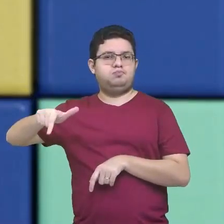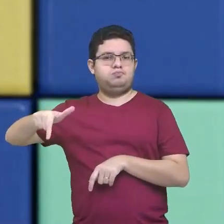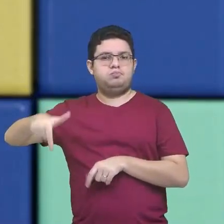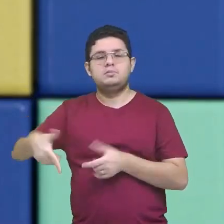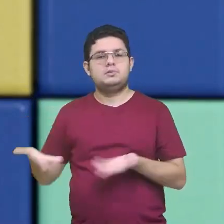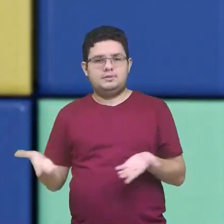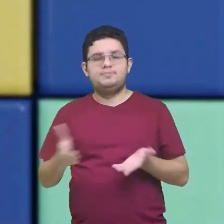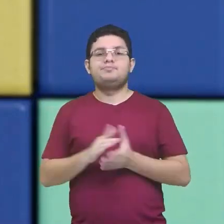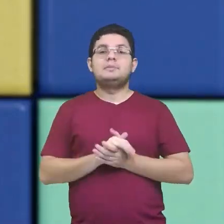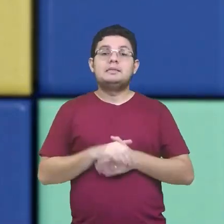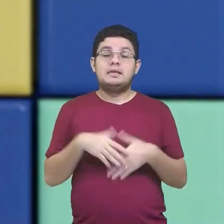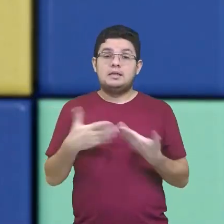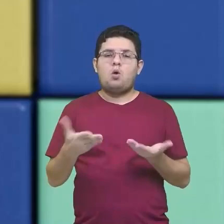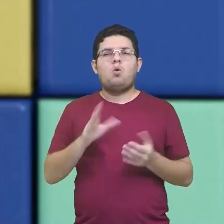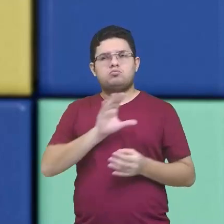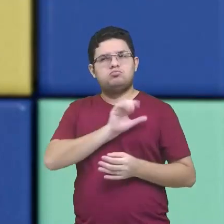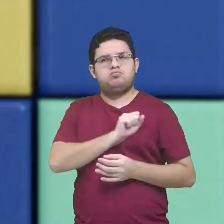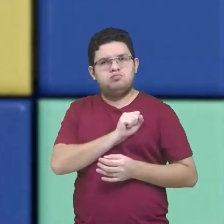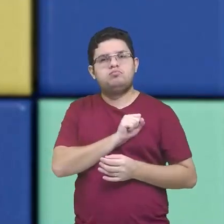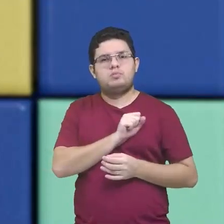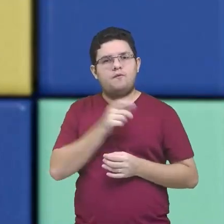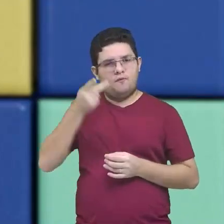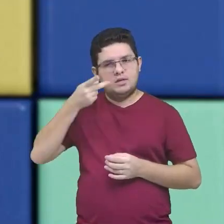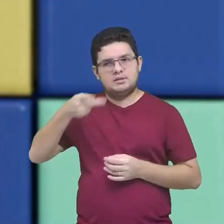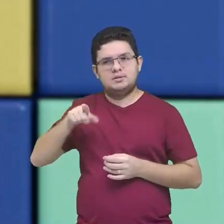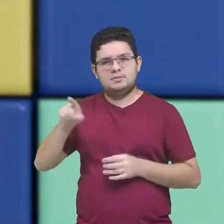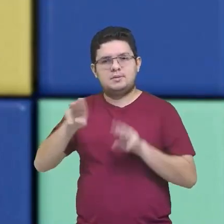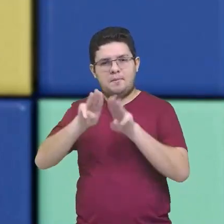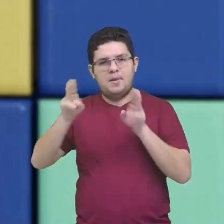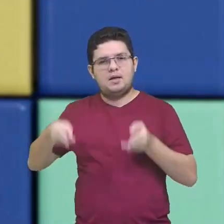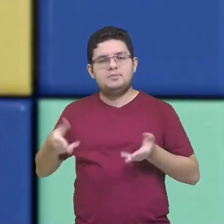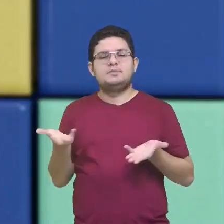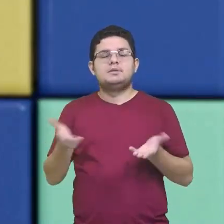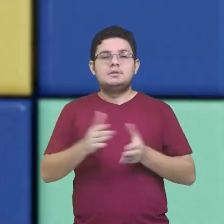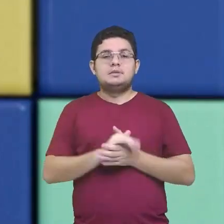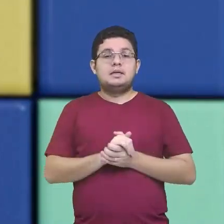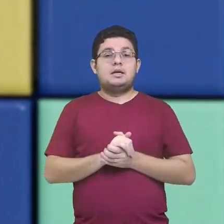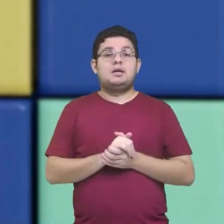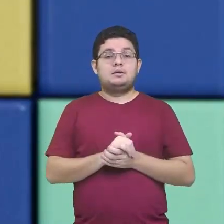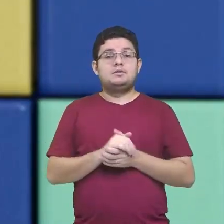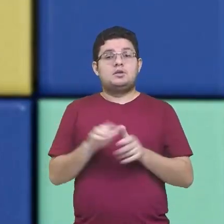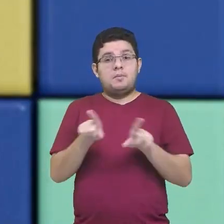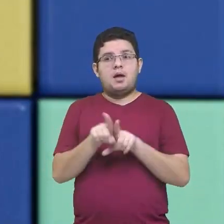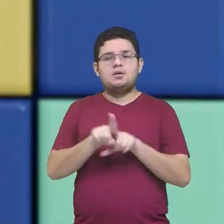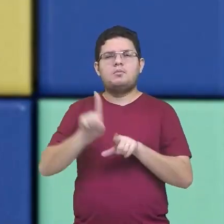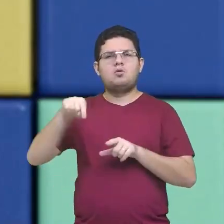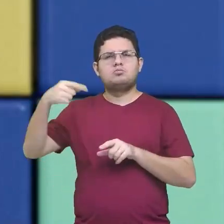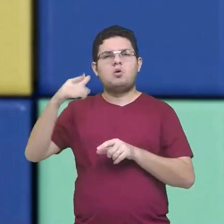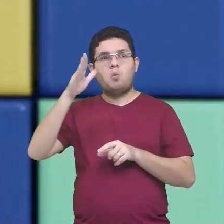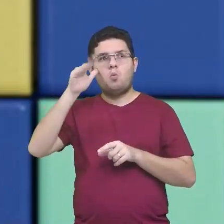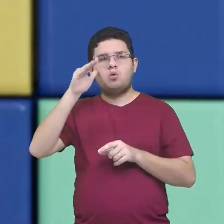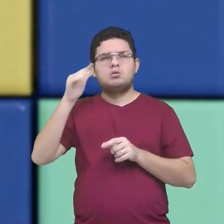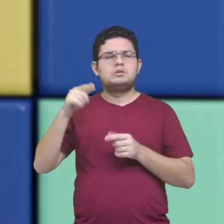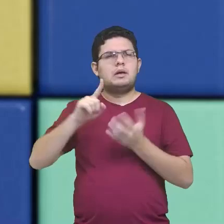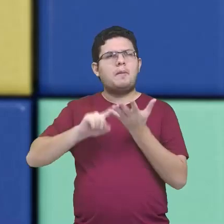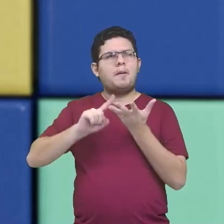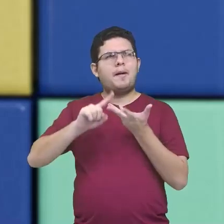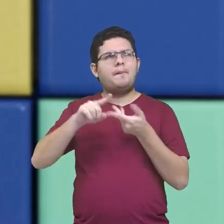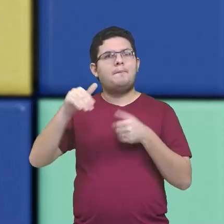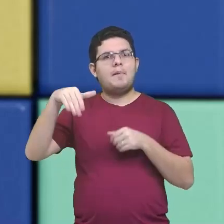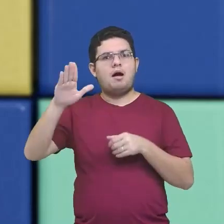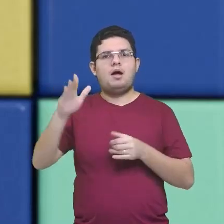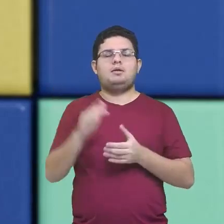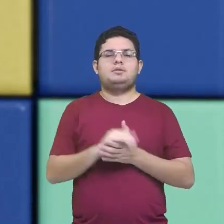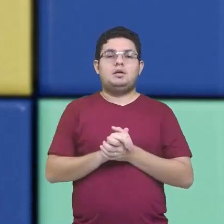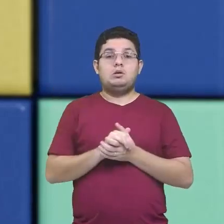o MASP. Fica aí, não é? E a gente sempre fica depois mais curioso, né? Então, para quem nunca teve a oportunidade de ir